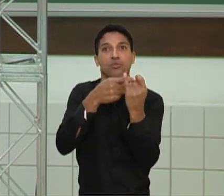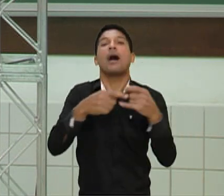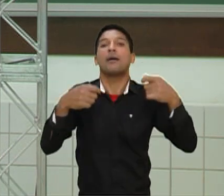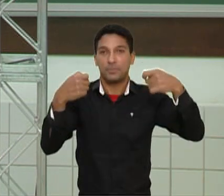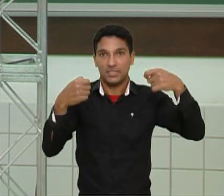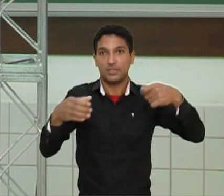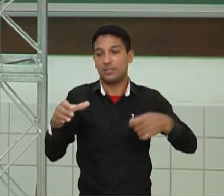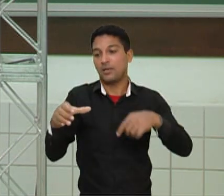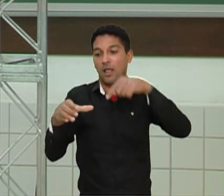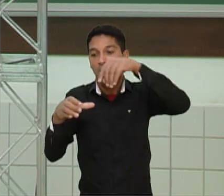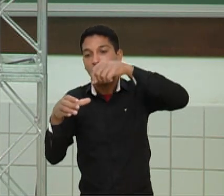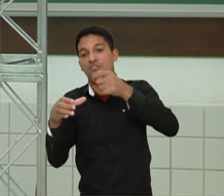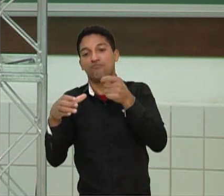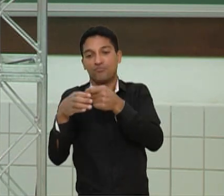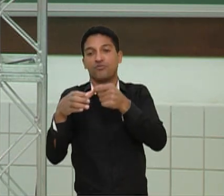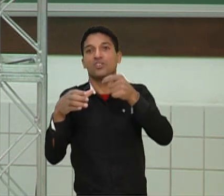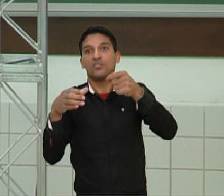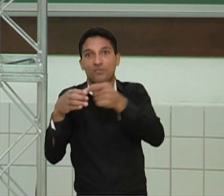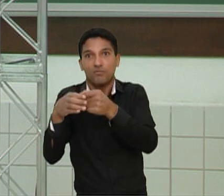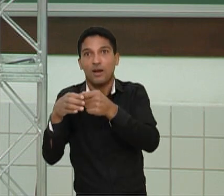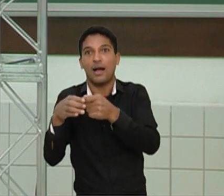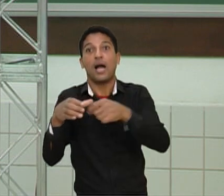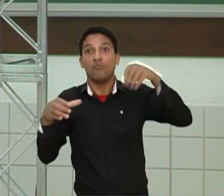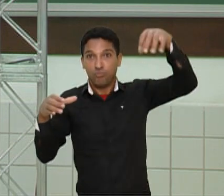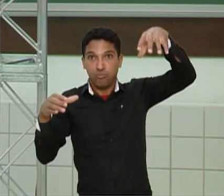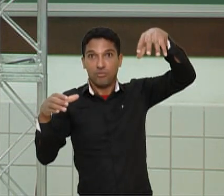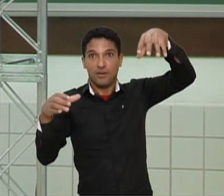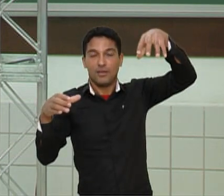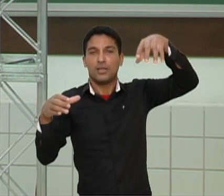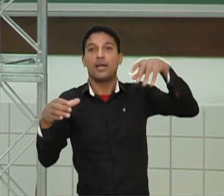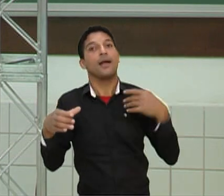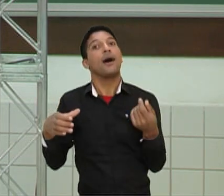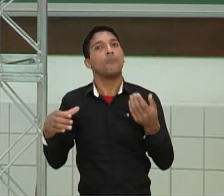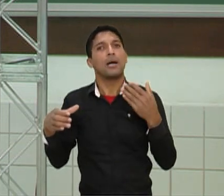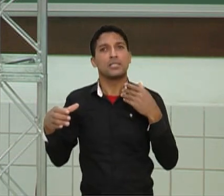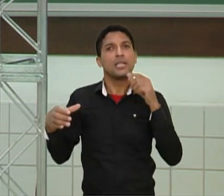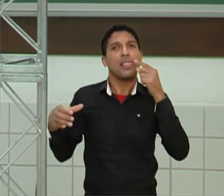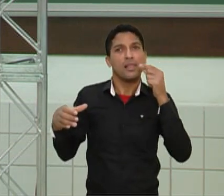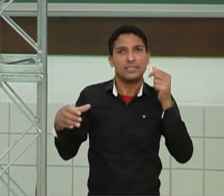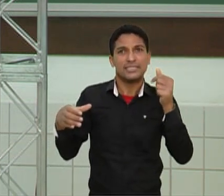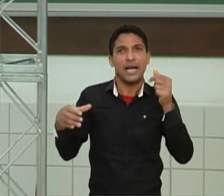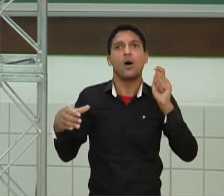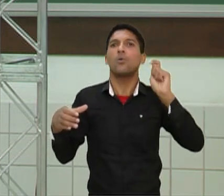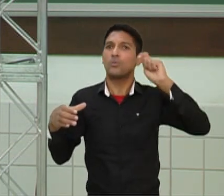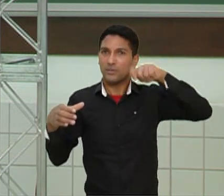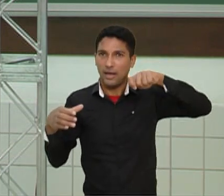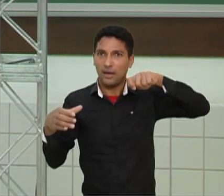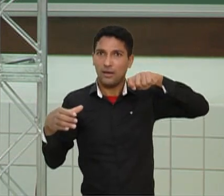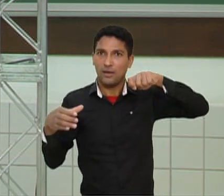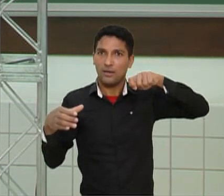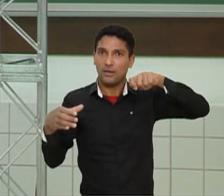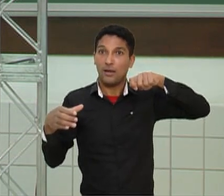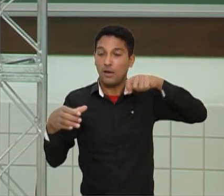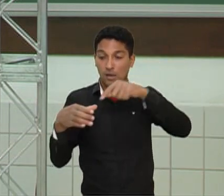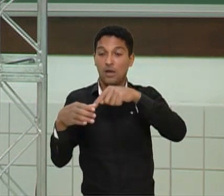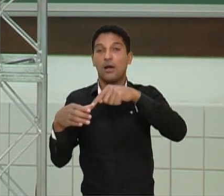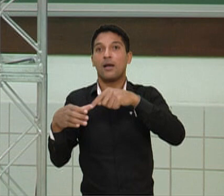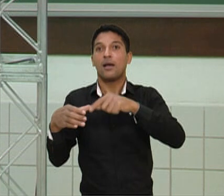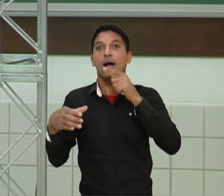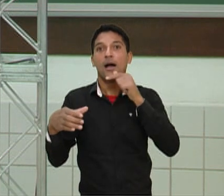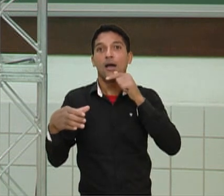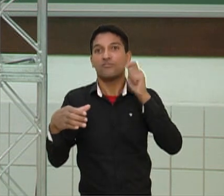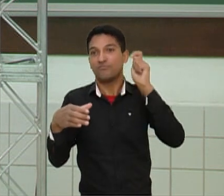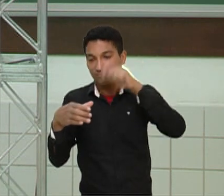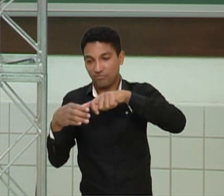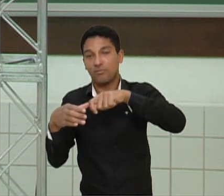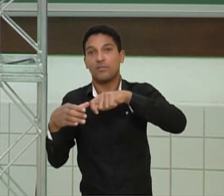ácido sulfúrico ou qualquer outro ácido, que são substâncias inorgânicas também, conduzem corrente elétrica? E